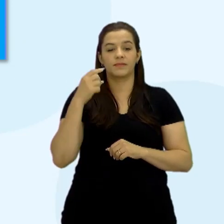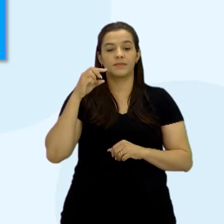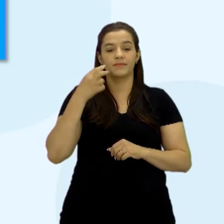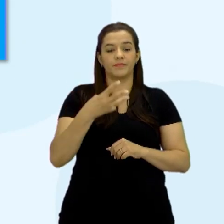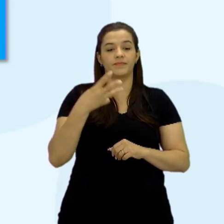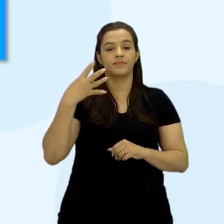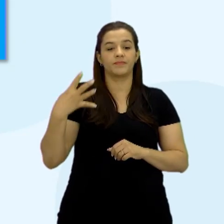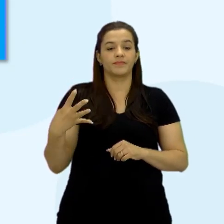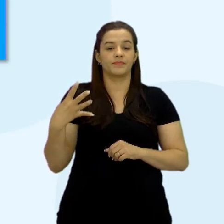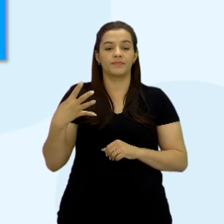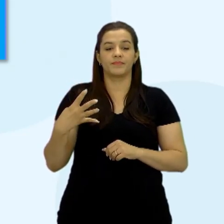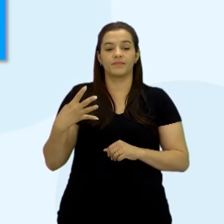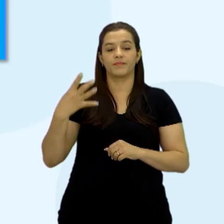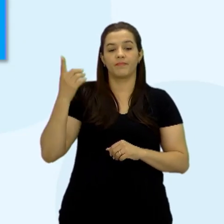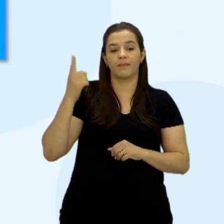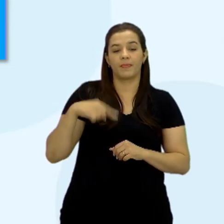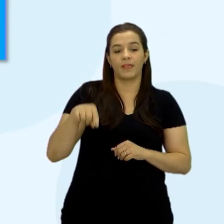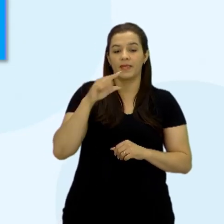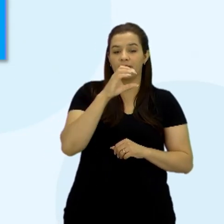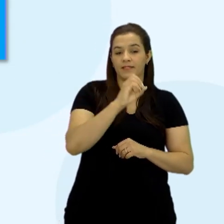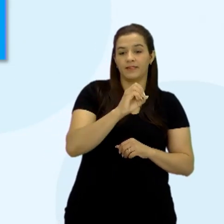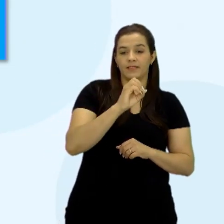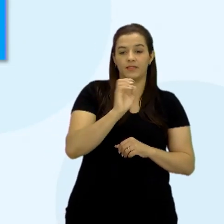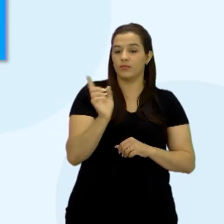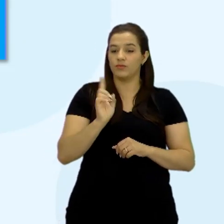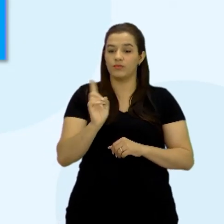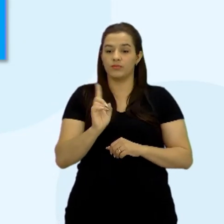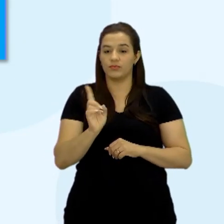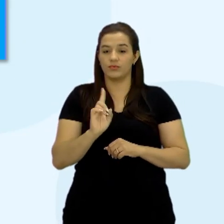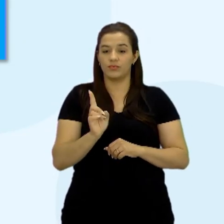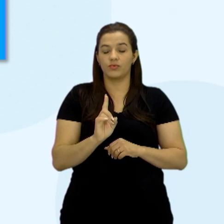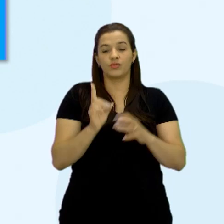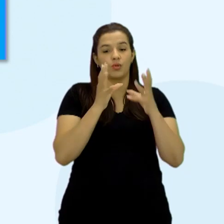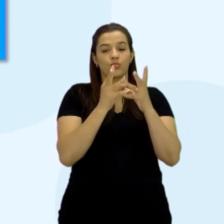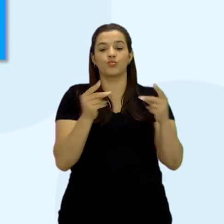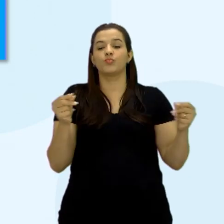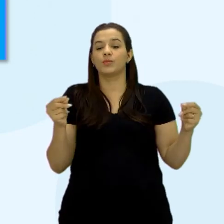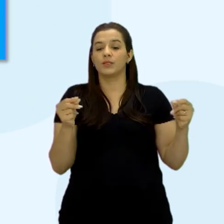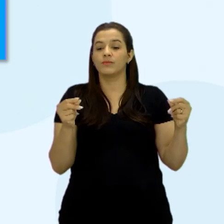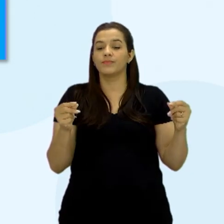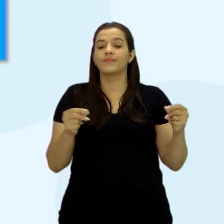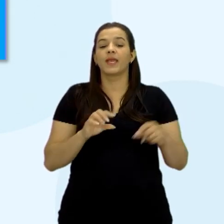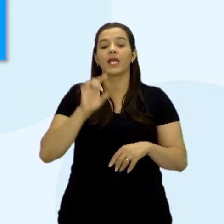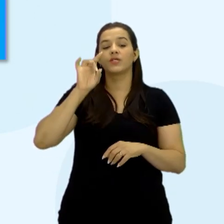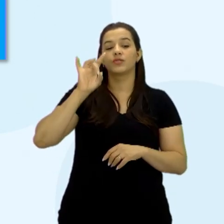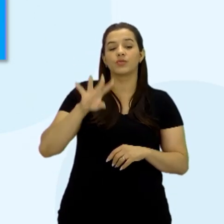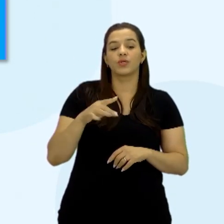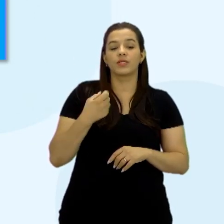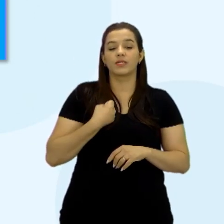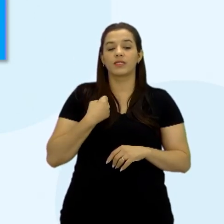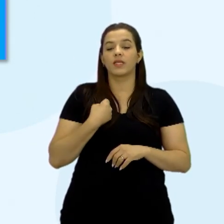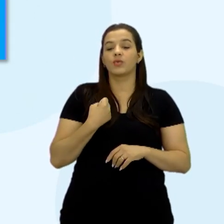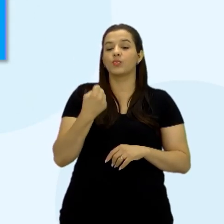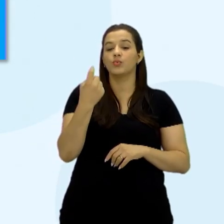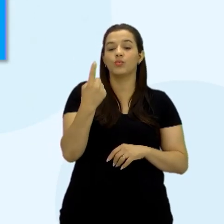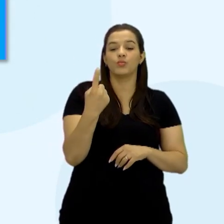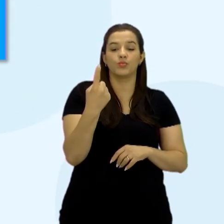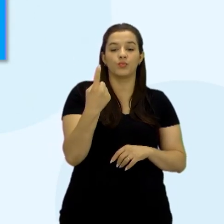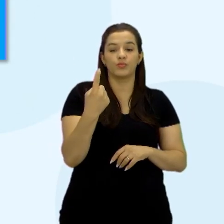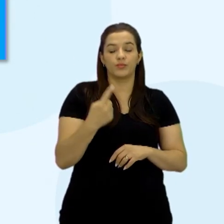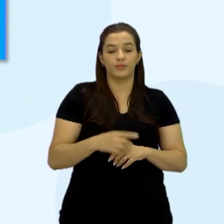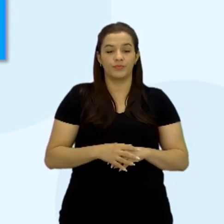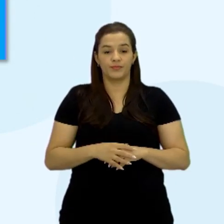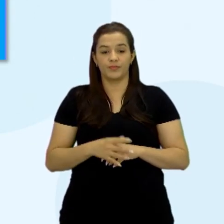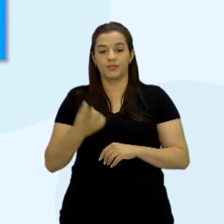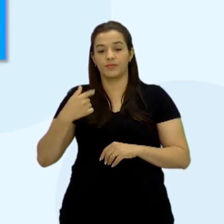Mas aqui, gente, ó, não é que tá zero aqui. Porque senão sumia, né? Exatamente. A questão, Felps, é que quando a gente